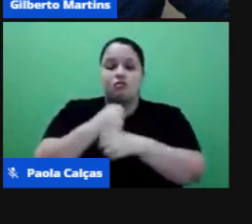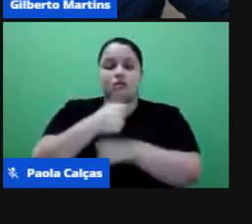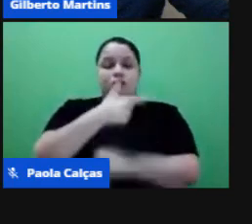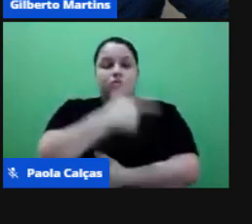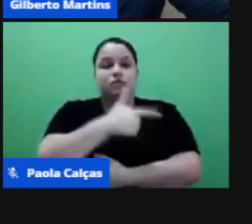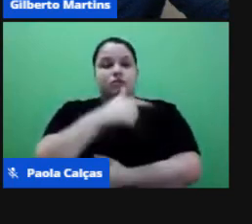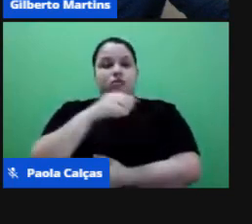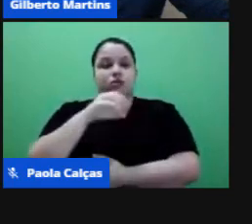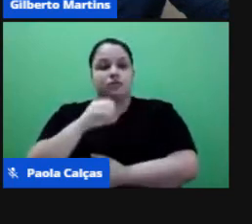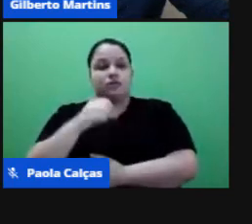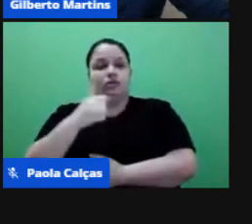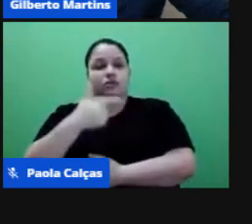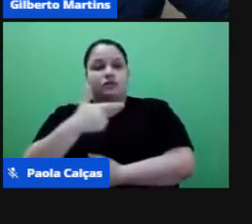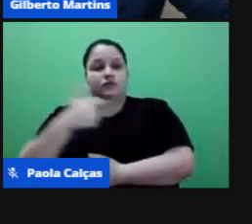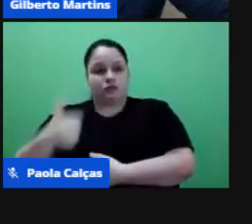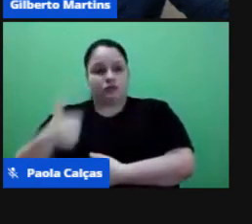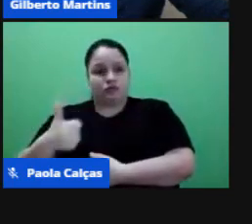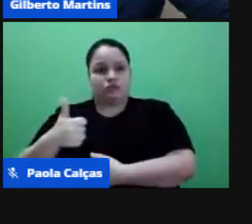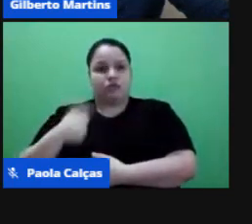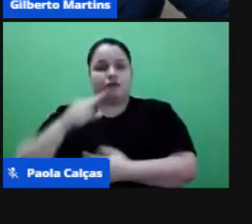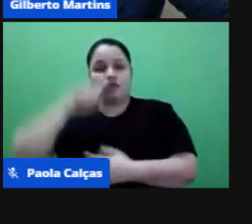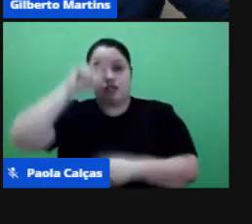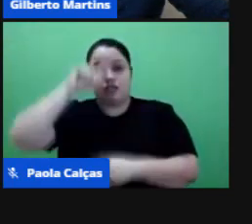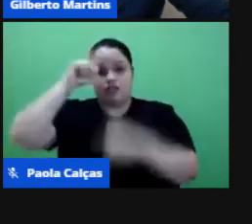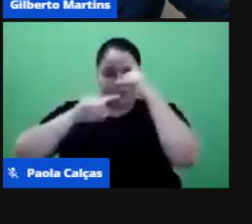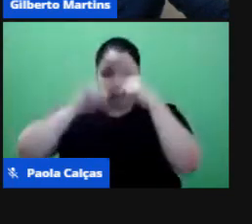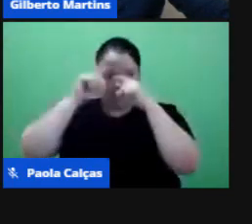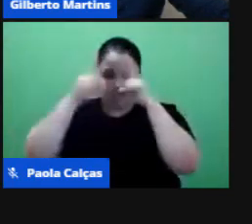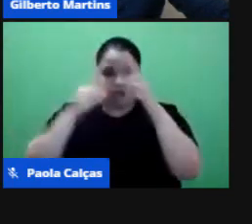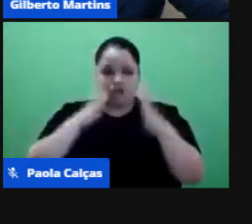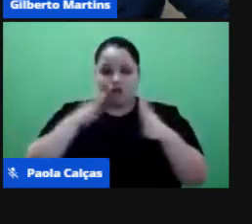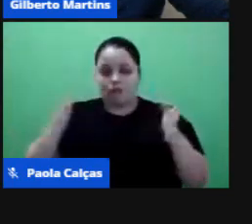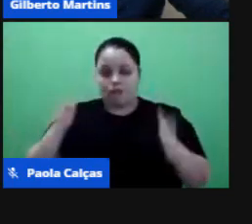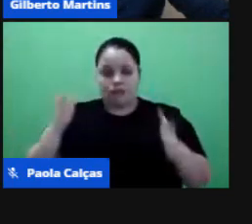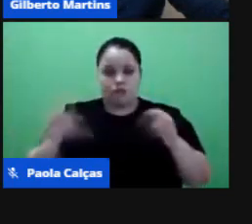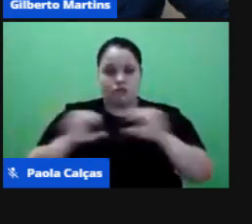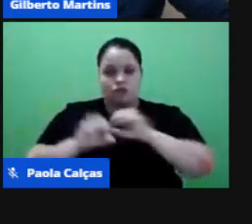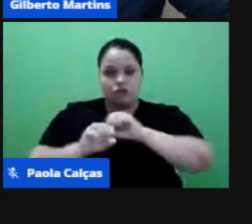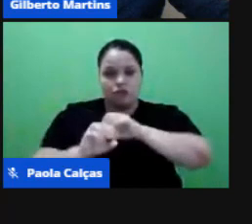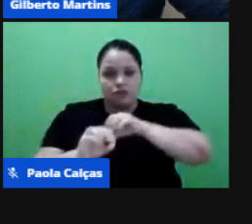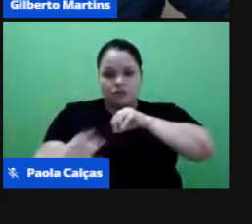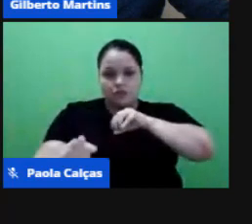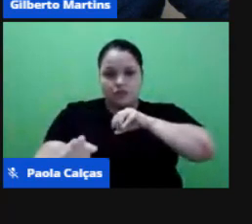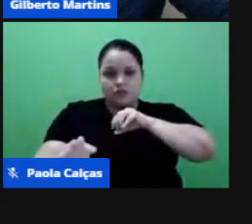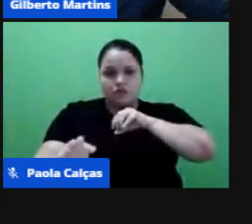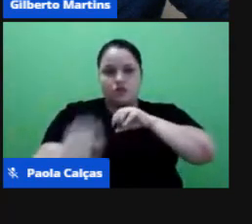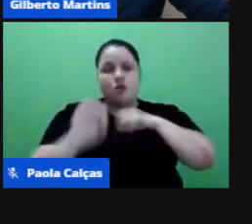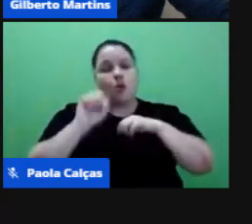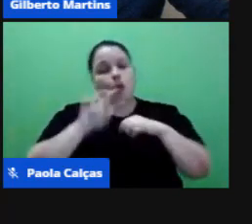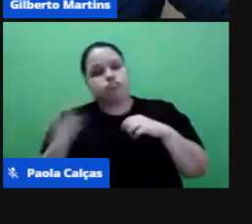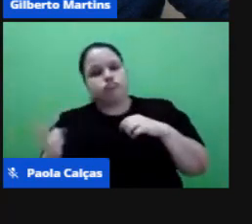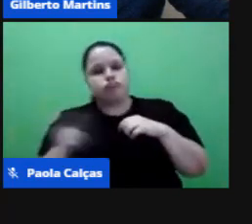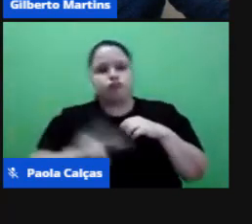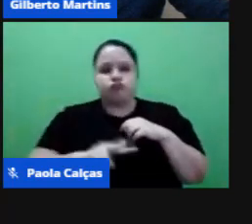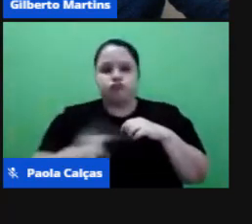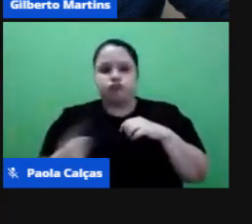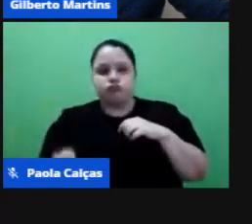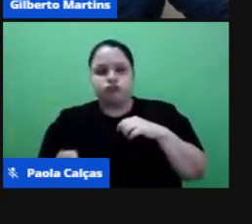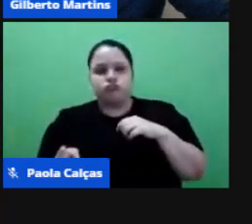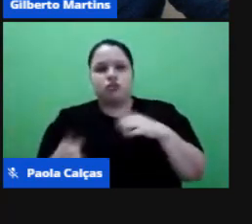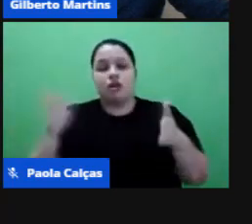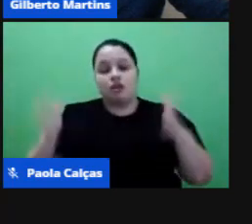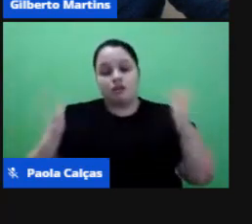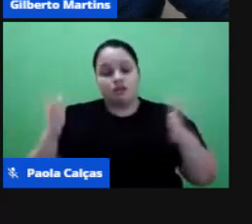2021, elaborados diante da situação do ensino remoto e ou híbrido, decorrente ao momento